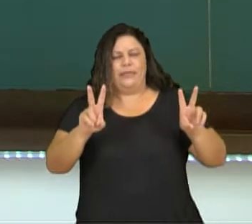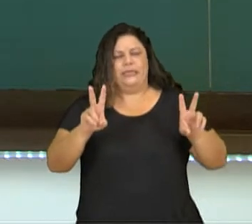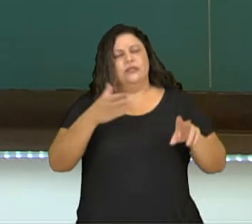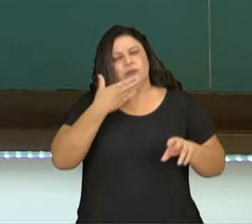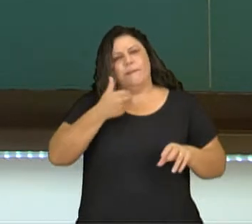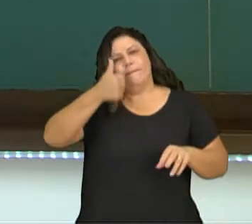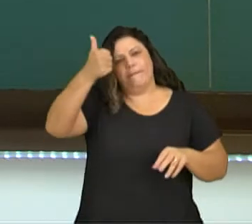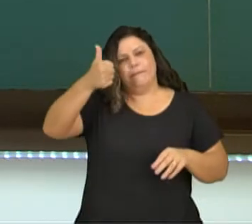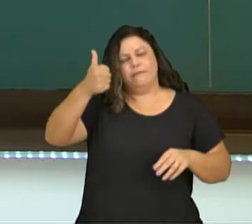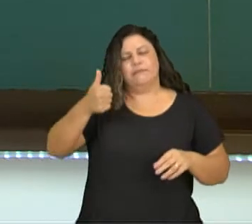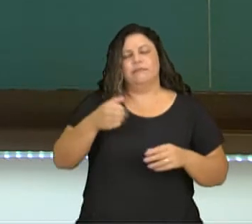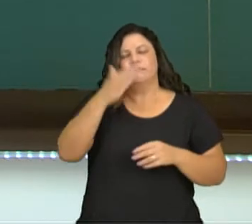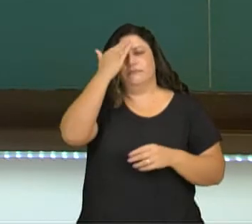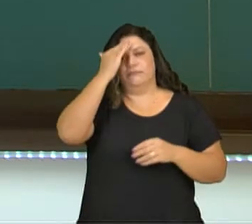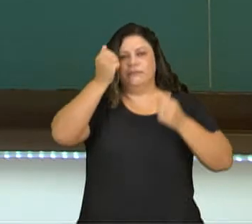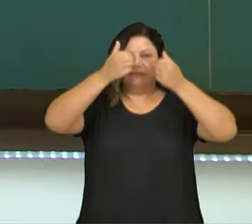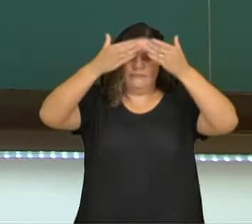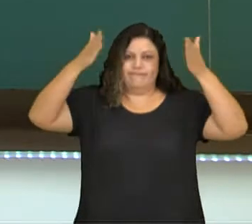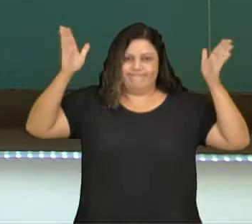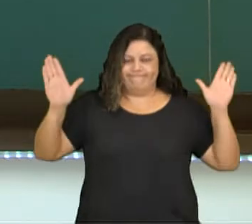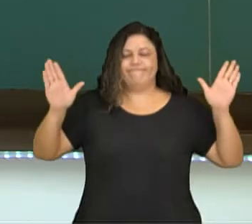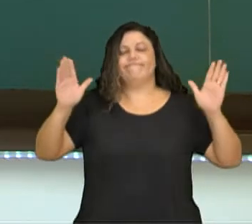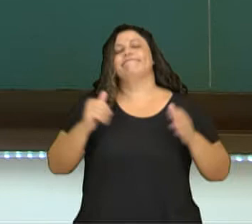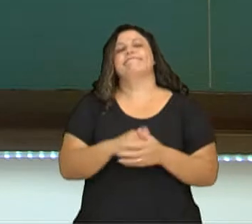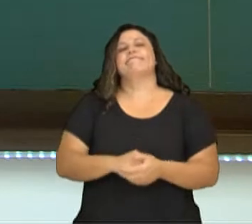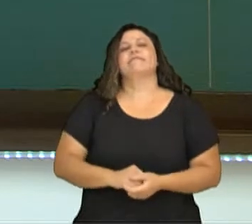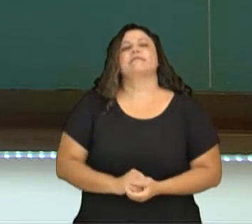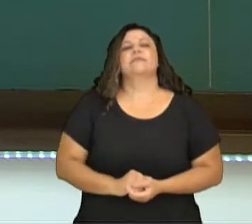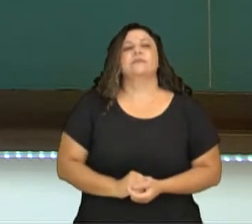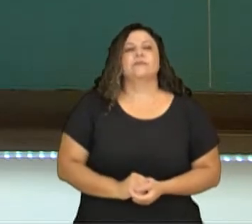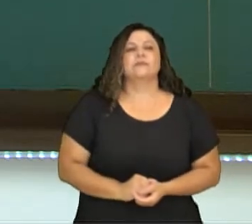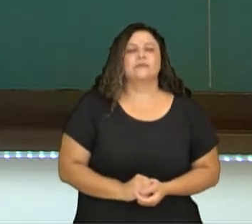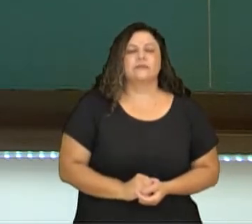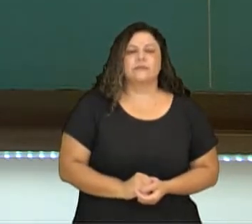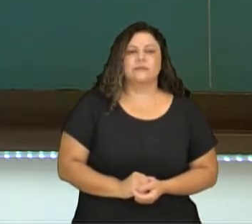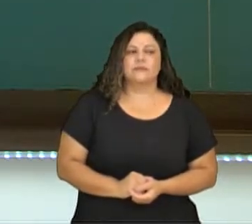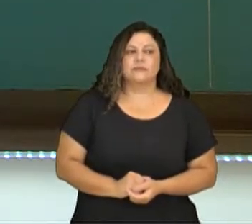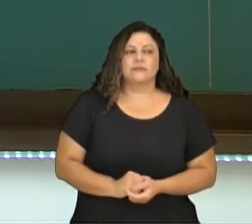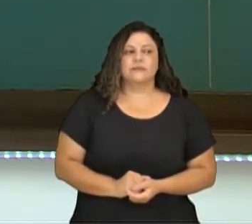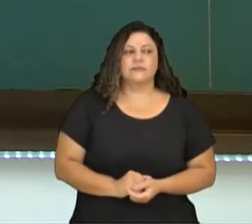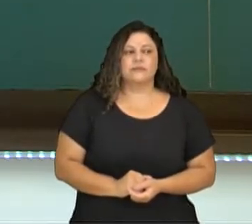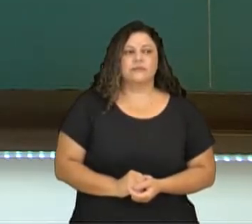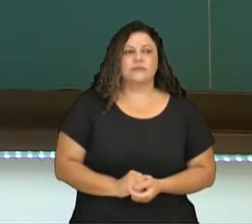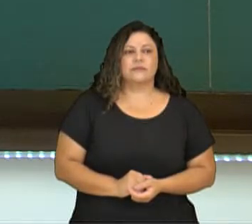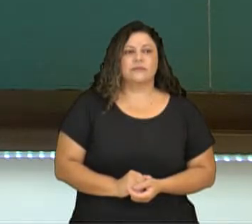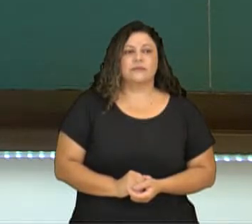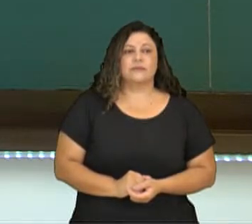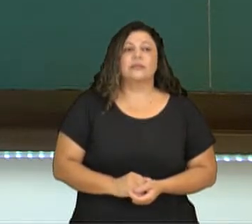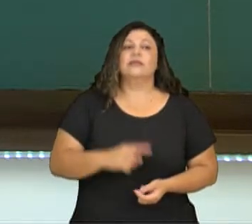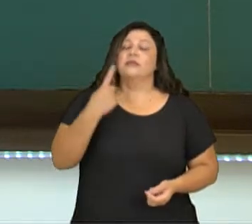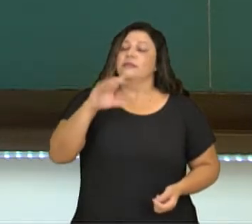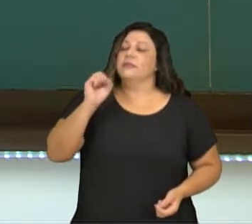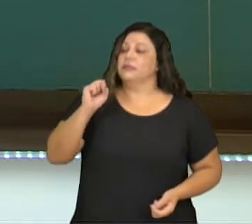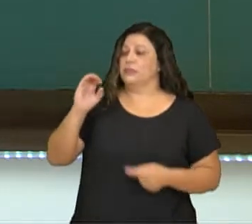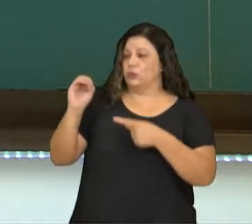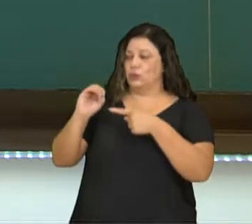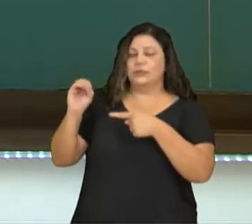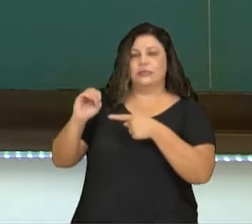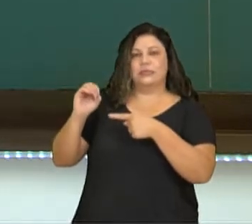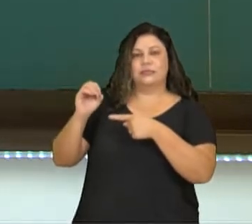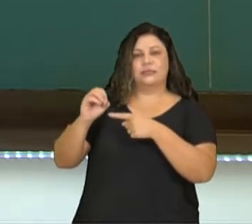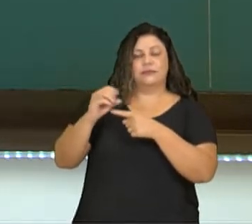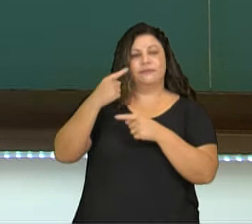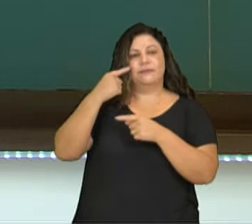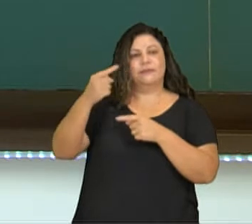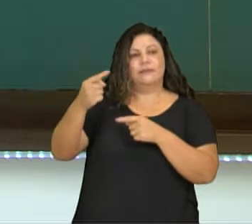gente entender, né, porque que ele está no terceiro quadrante. Então, ele está entre 180 e 270.